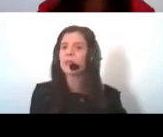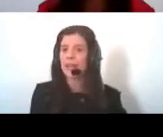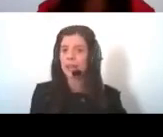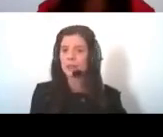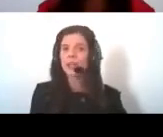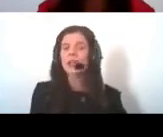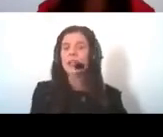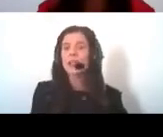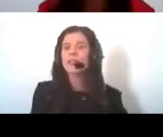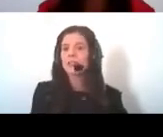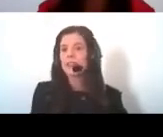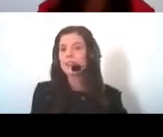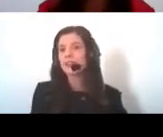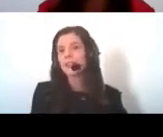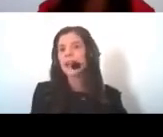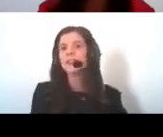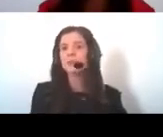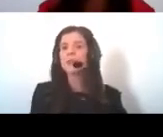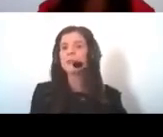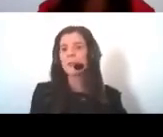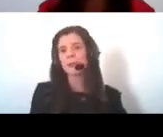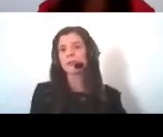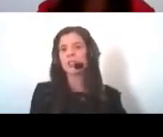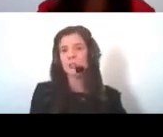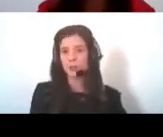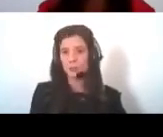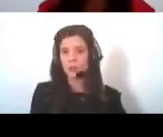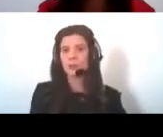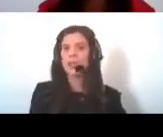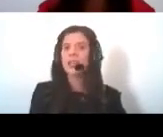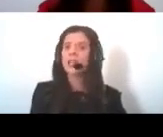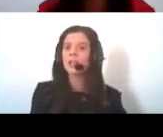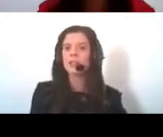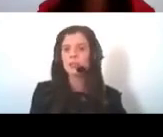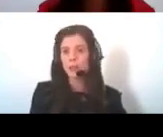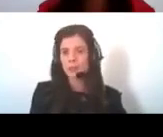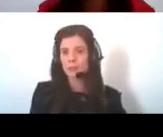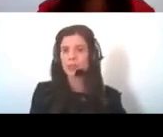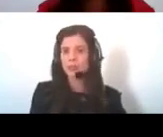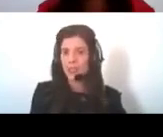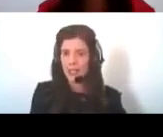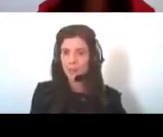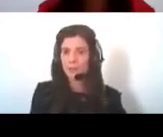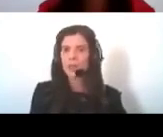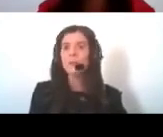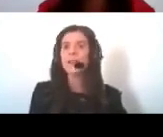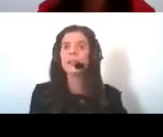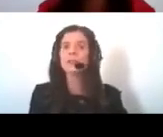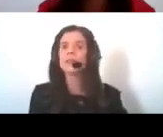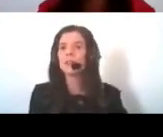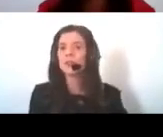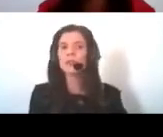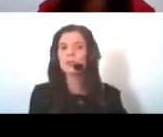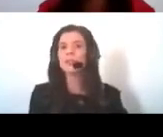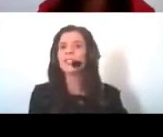são avaliados. Itens esses avaliados pelo Departamento de Recursos Humanos antes da nomeação do candidato. Para